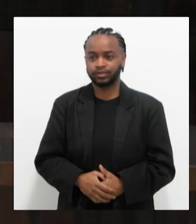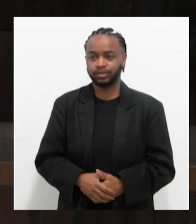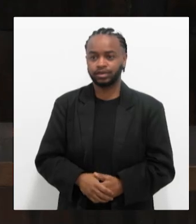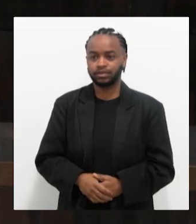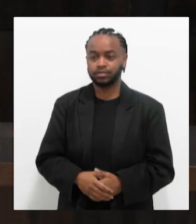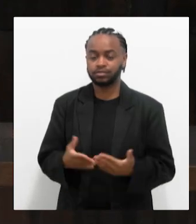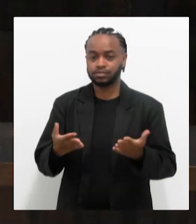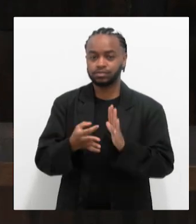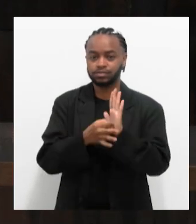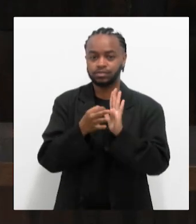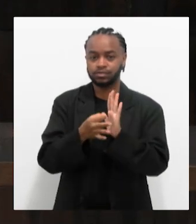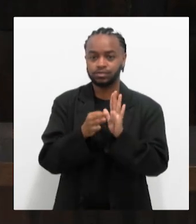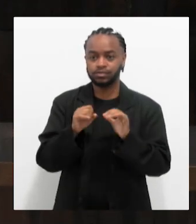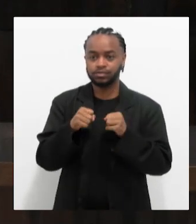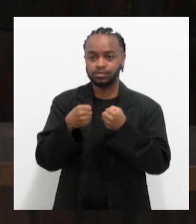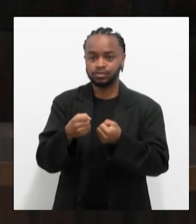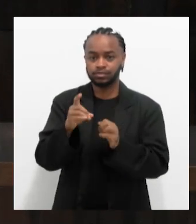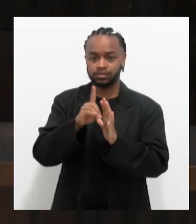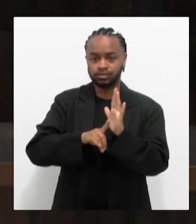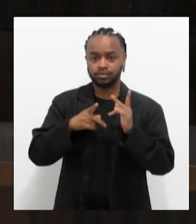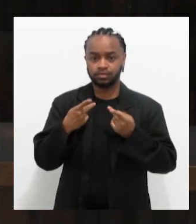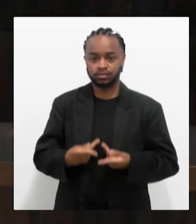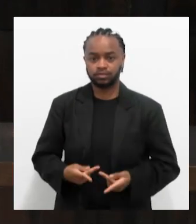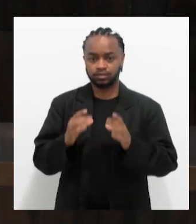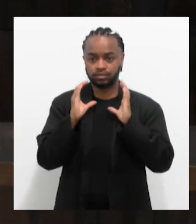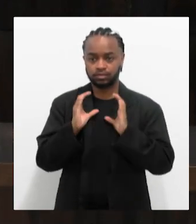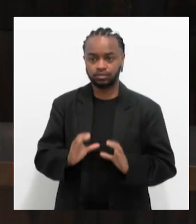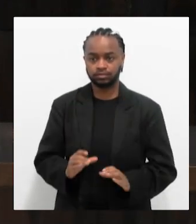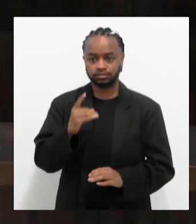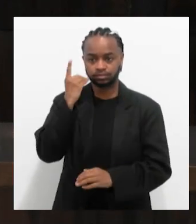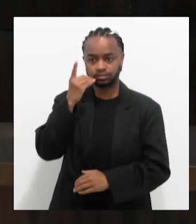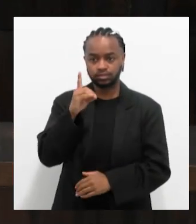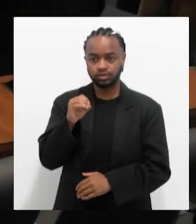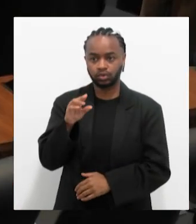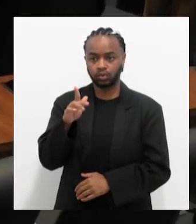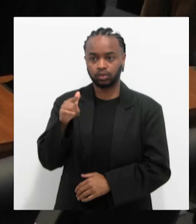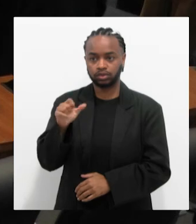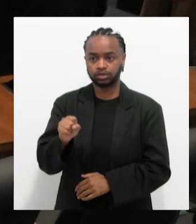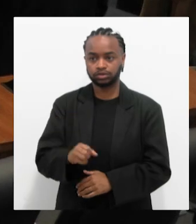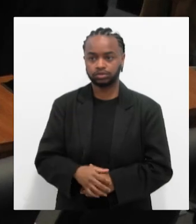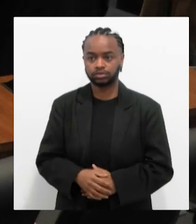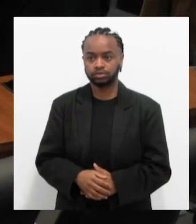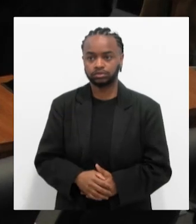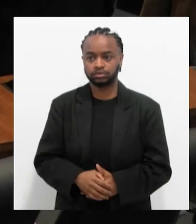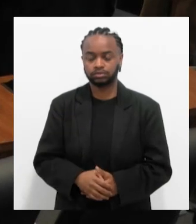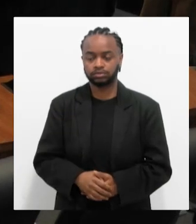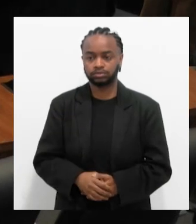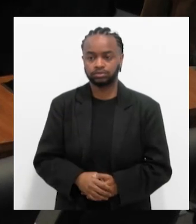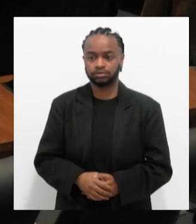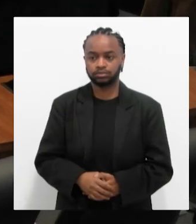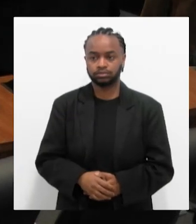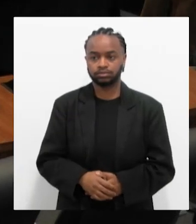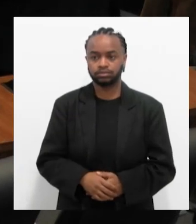Para emitir parecer pela defesa dos direitos humanos e cidadania, deputado Douglas Gomes.